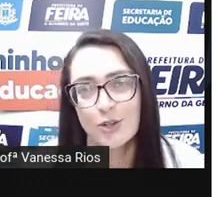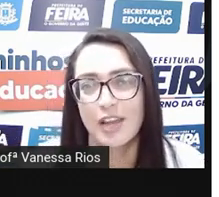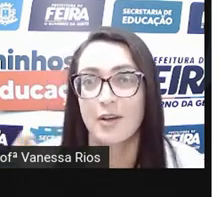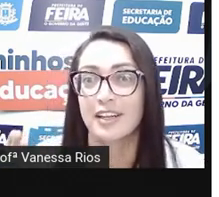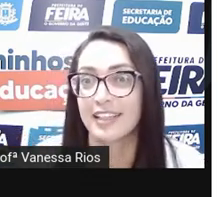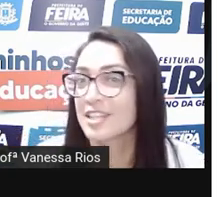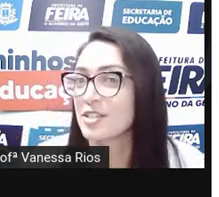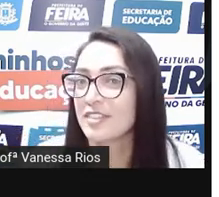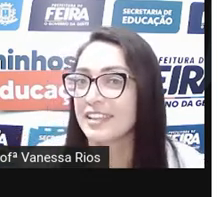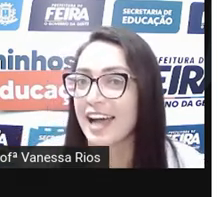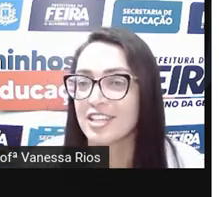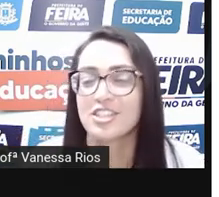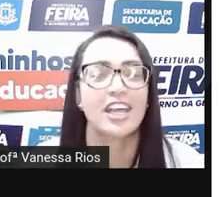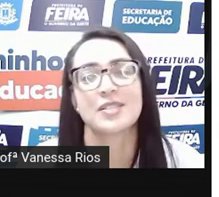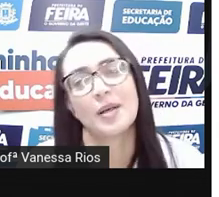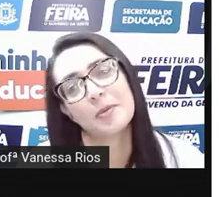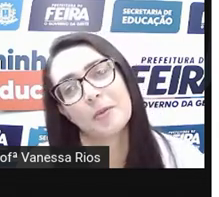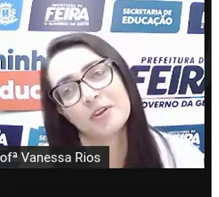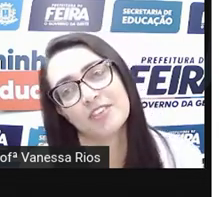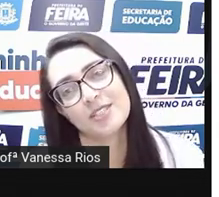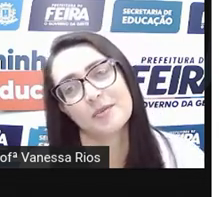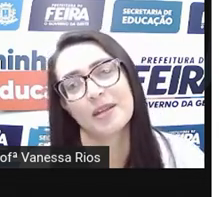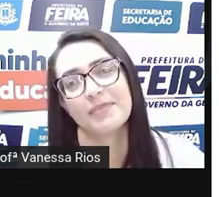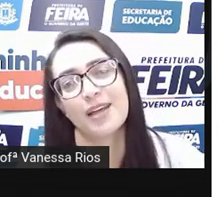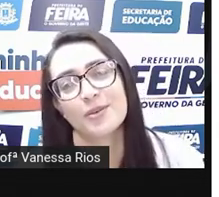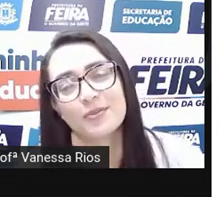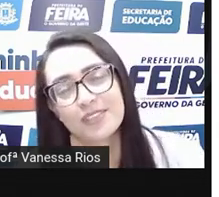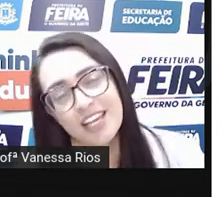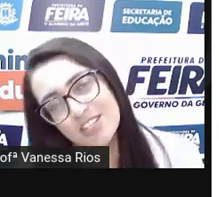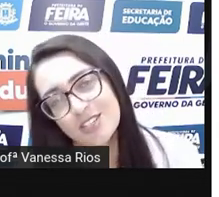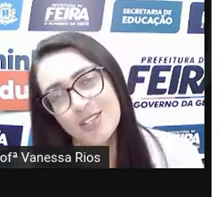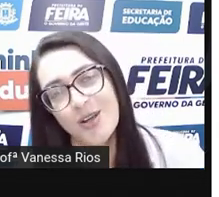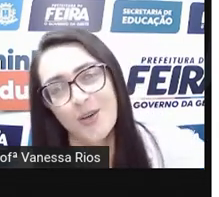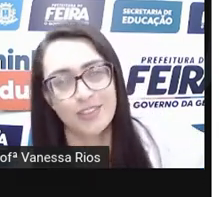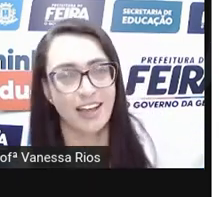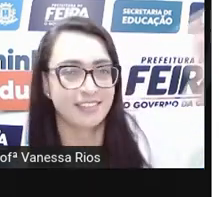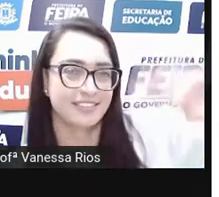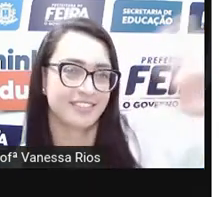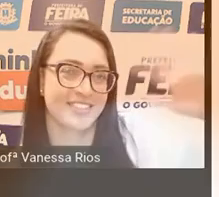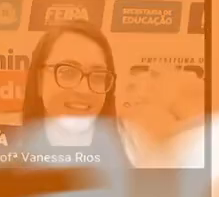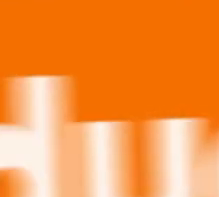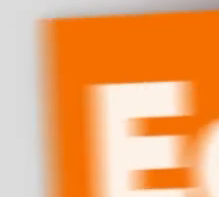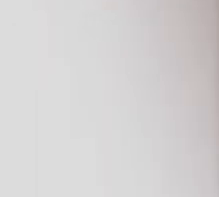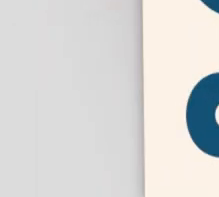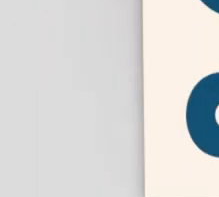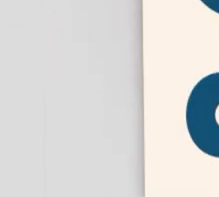De olho agora na atividade que a sua própria professora preparou. E a gente se encontra.